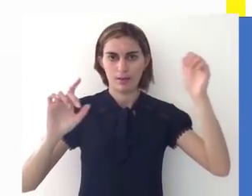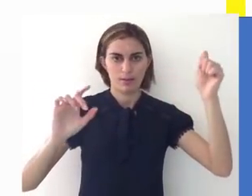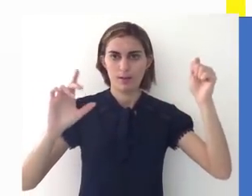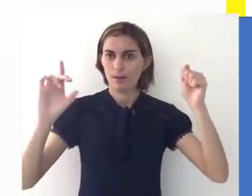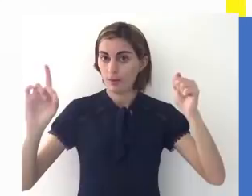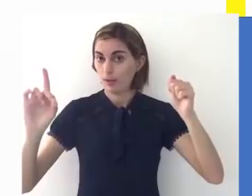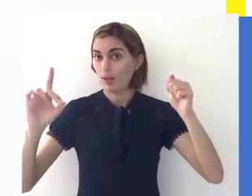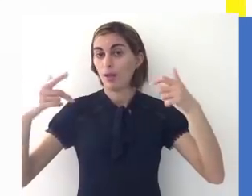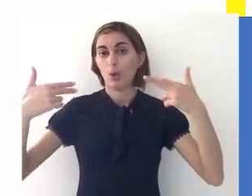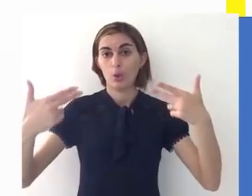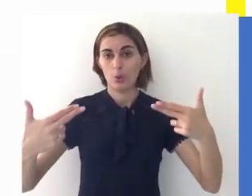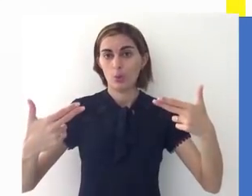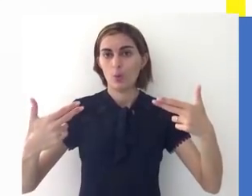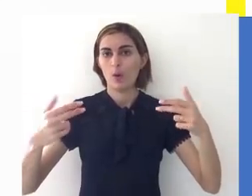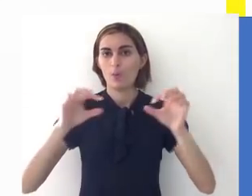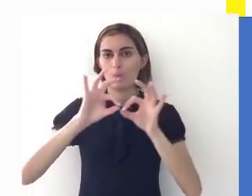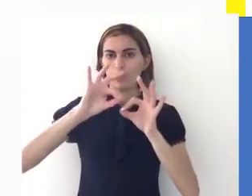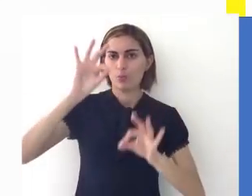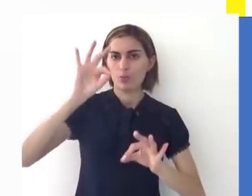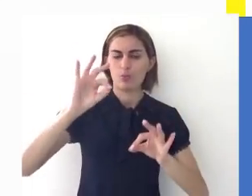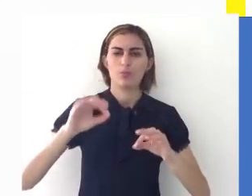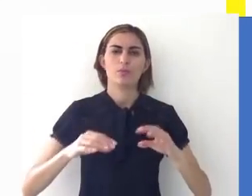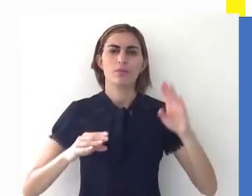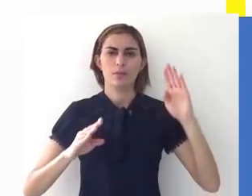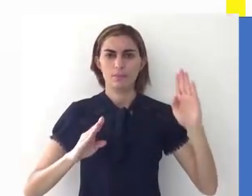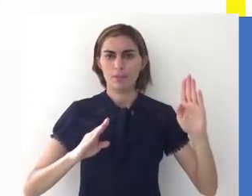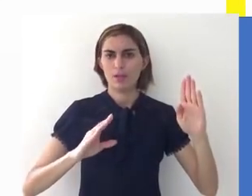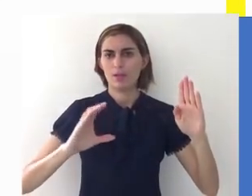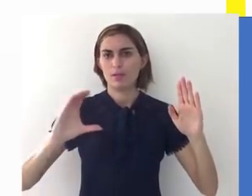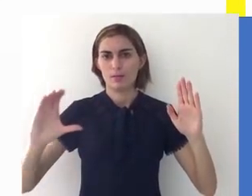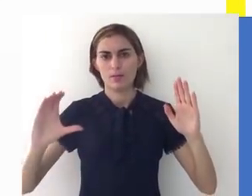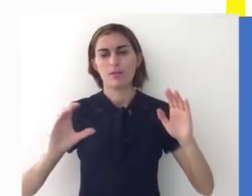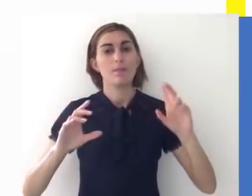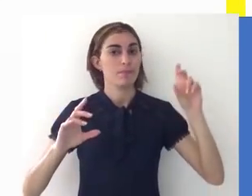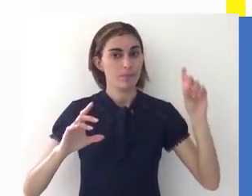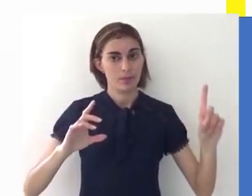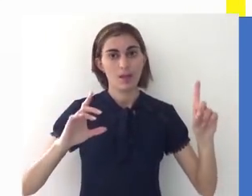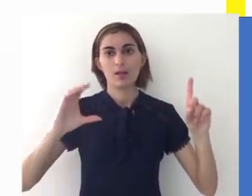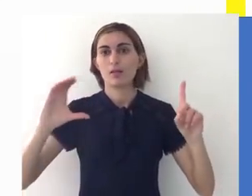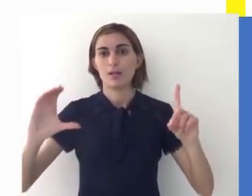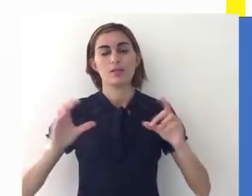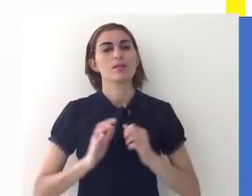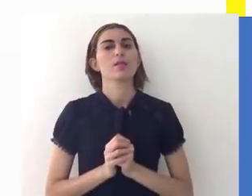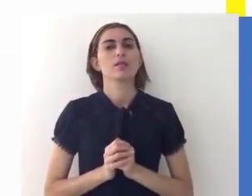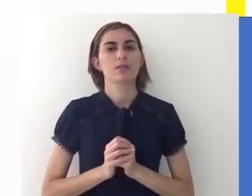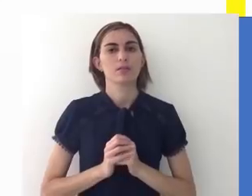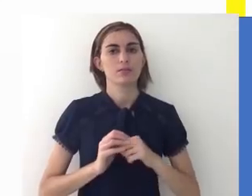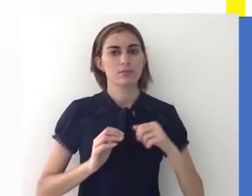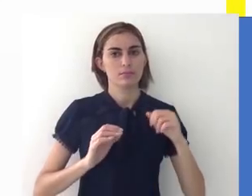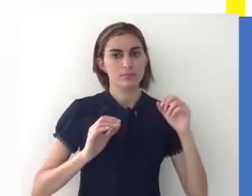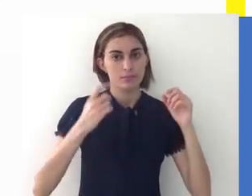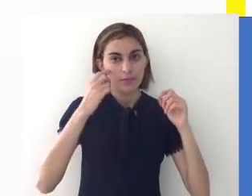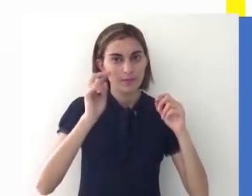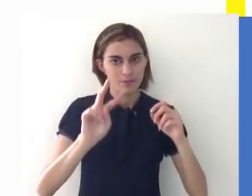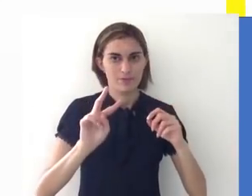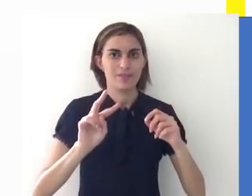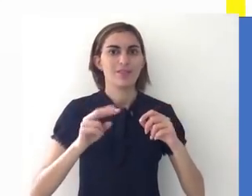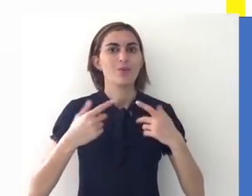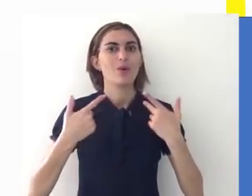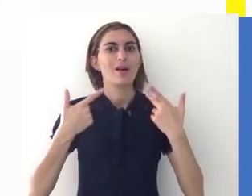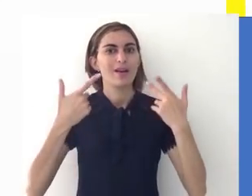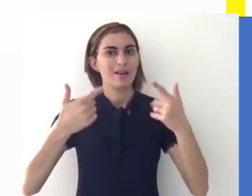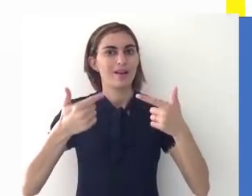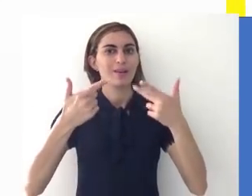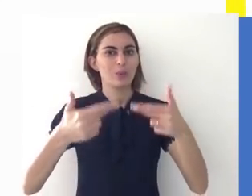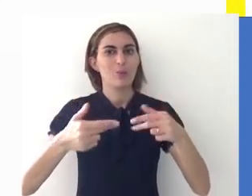a medida AD aí, é igual ao tamanho de BC. A gente tem que o ângulo